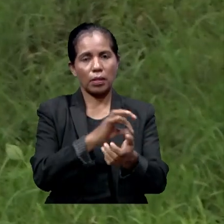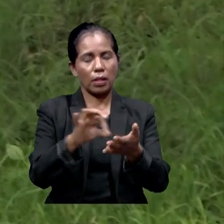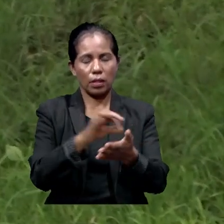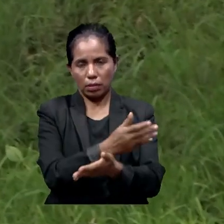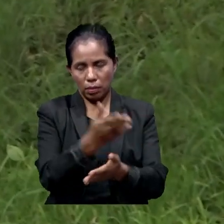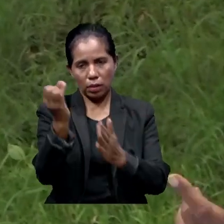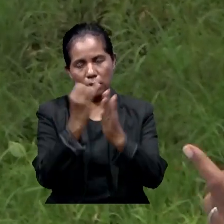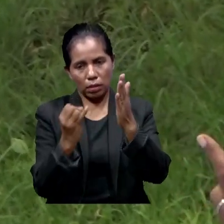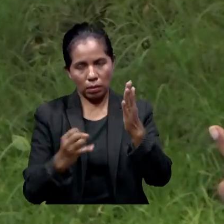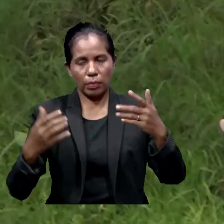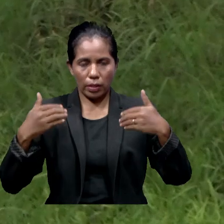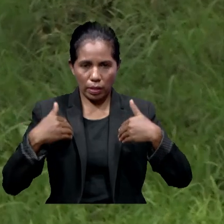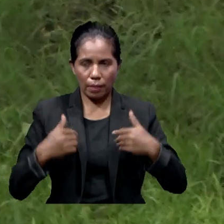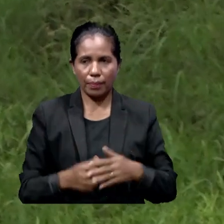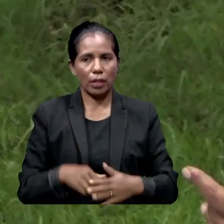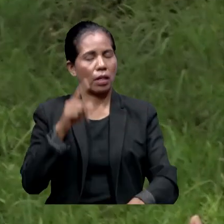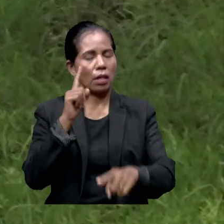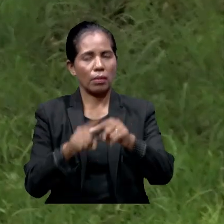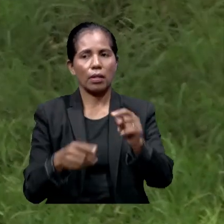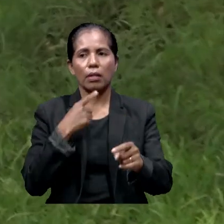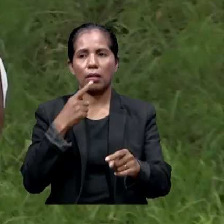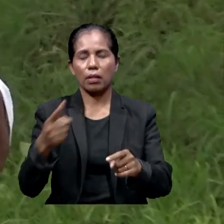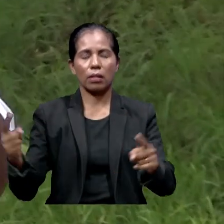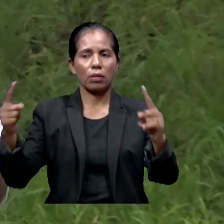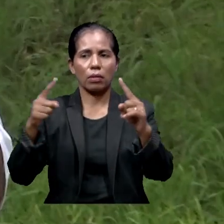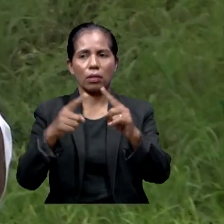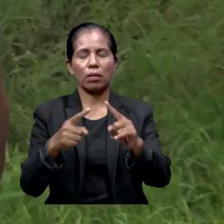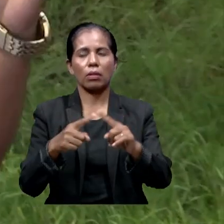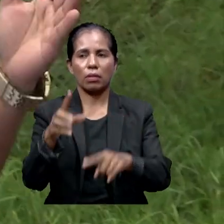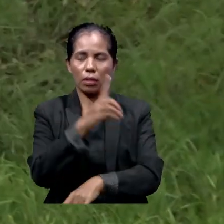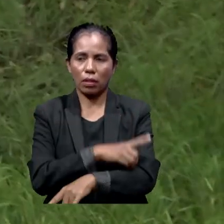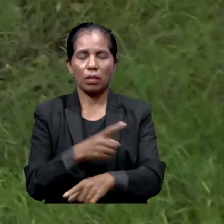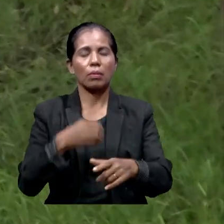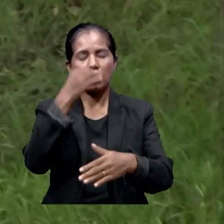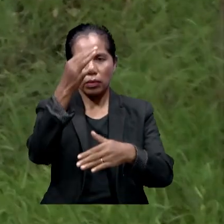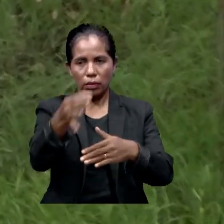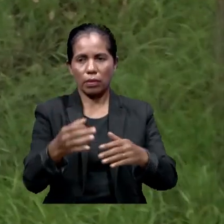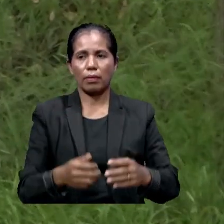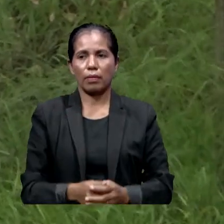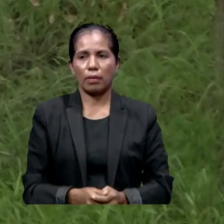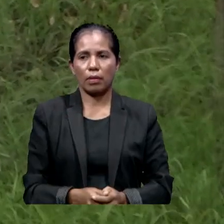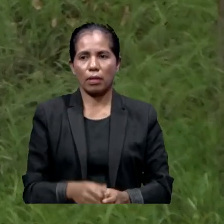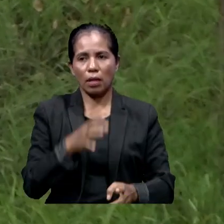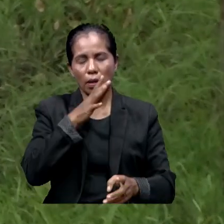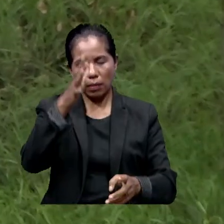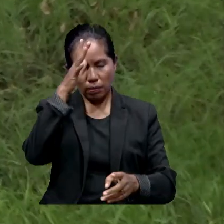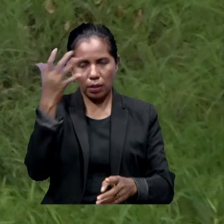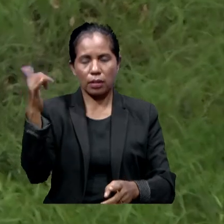makia la bele fali dia idane to dit o hindet depois baoi ina namasia dan